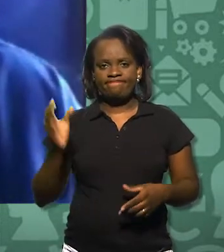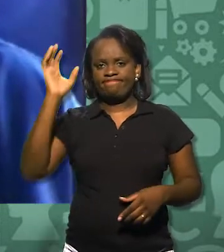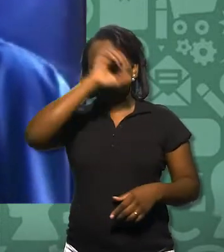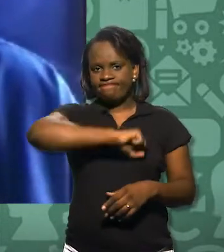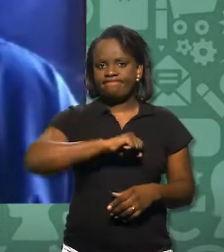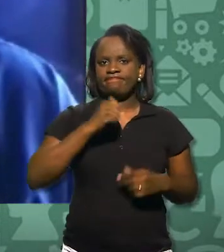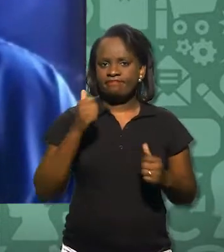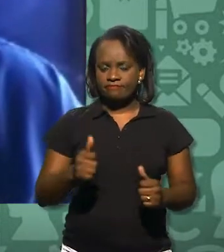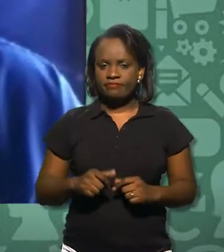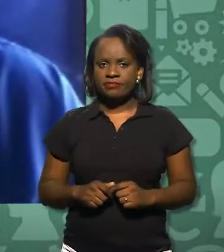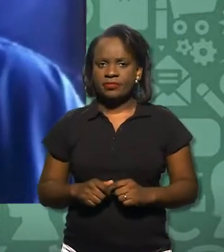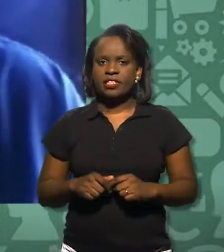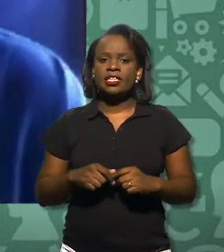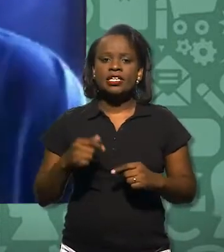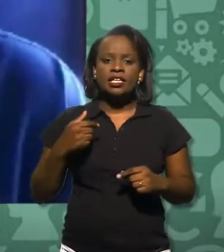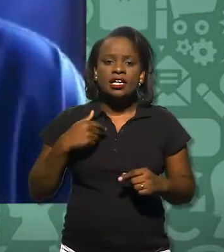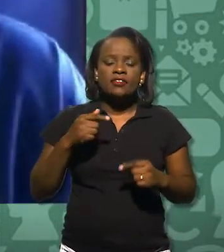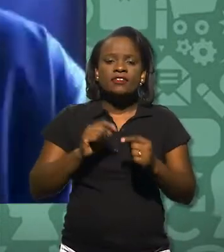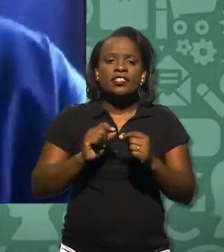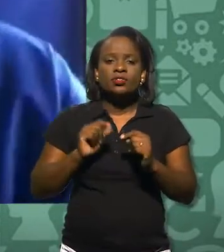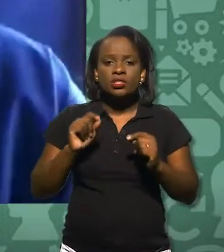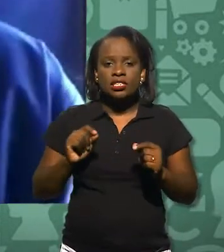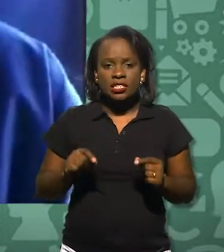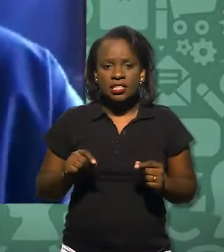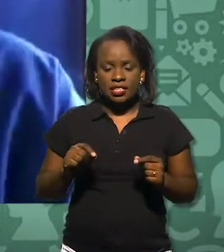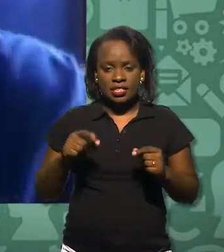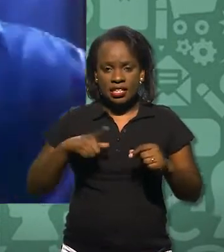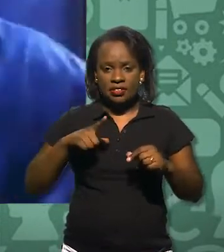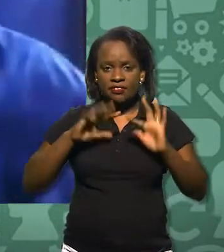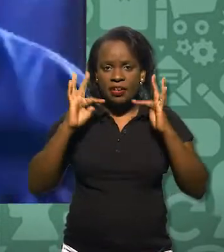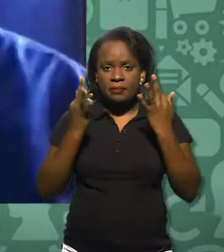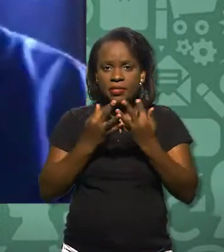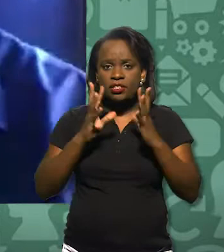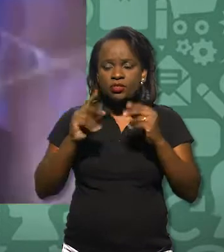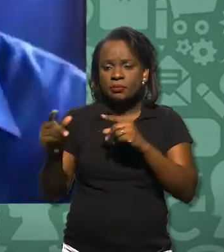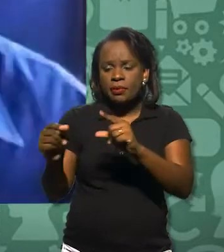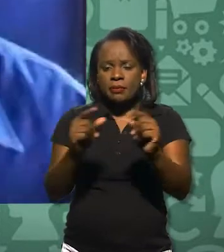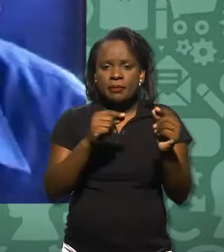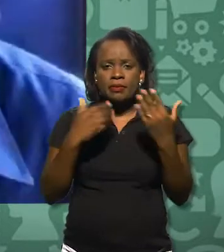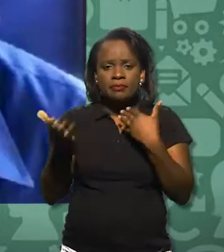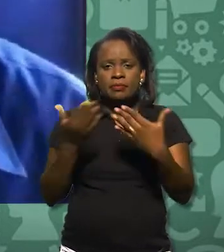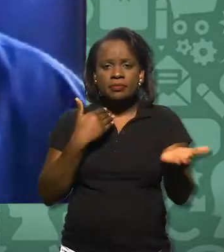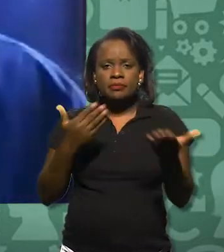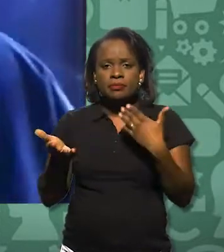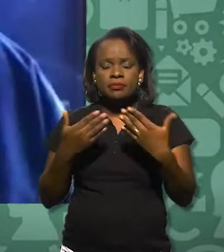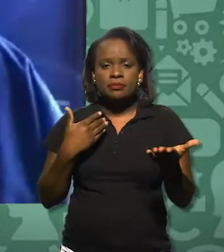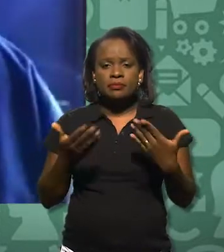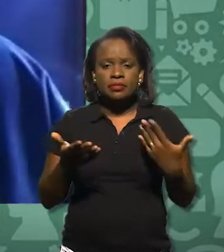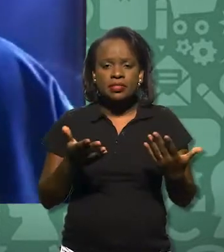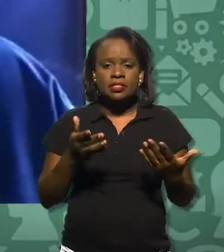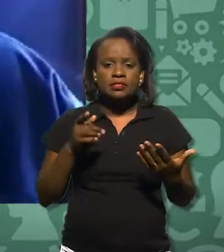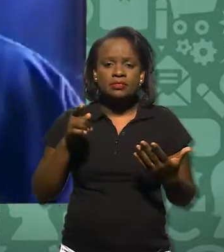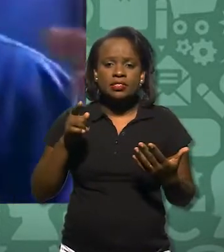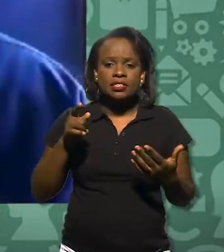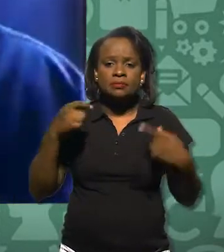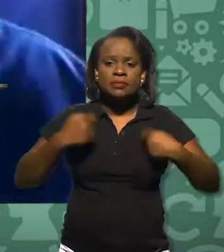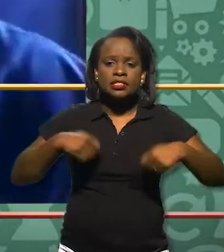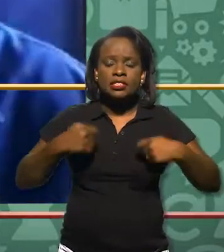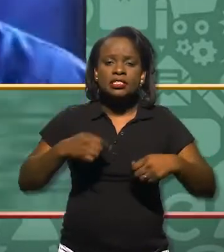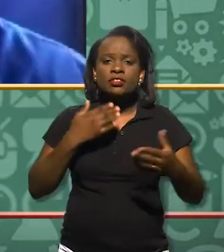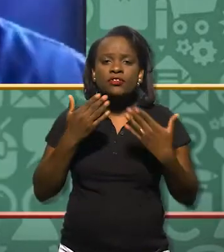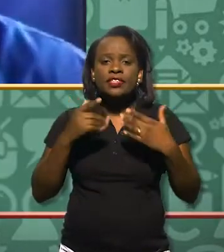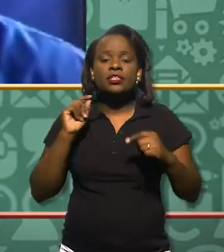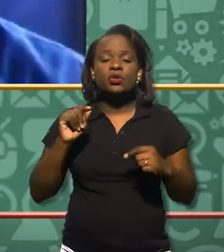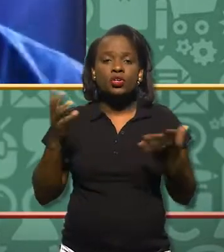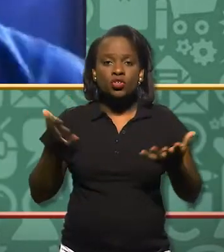uma lição. O que nós podemos fazer? Estamos aqui uma família inteira conversando. O que seria? Por que